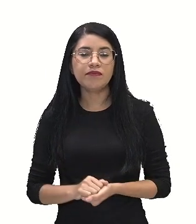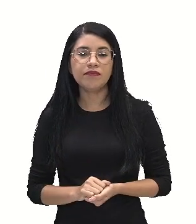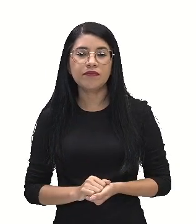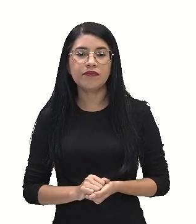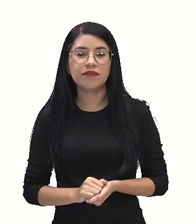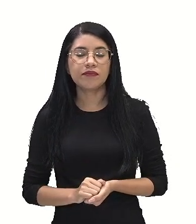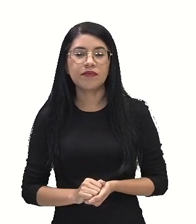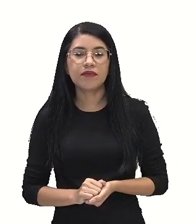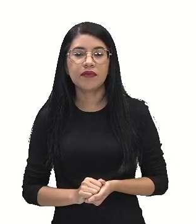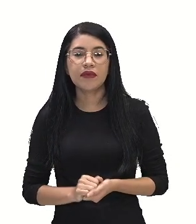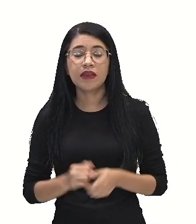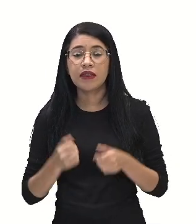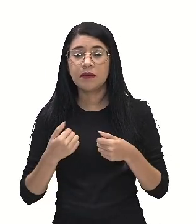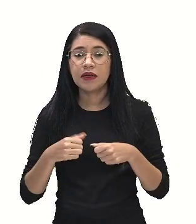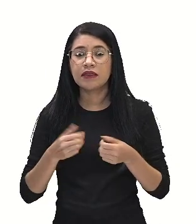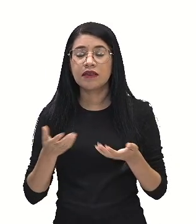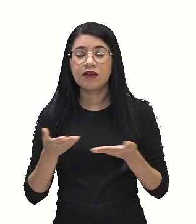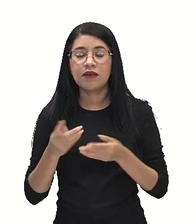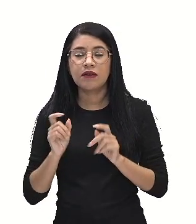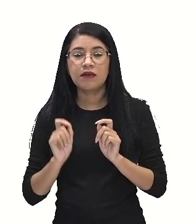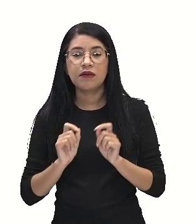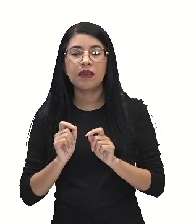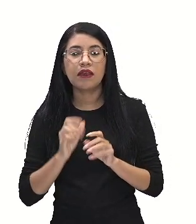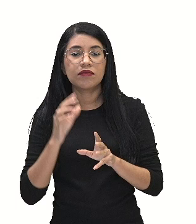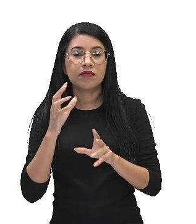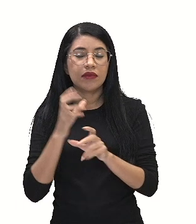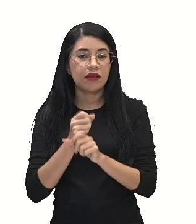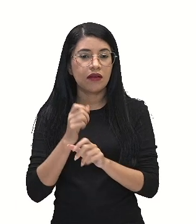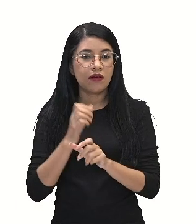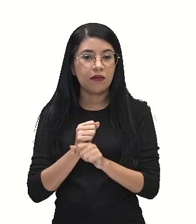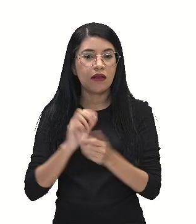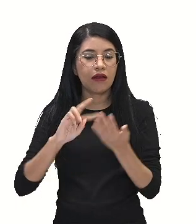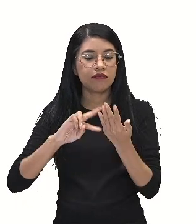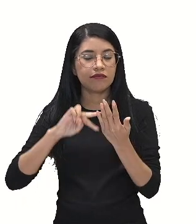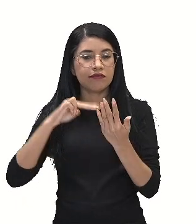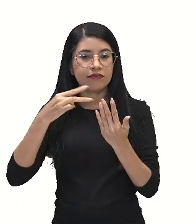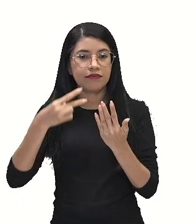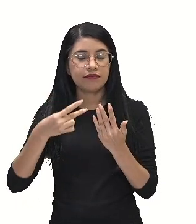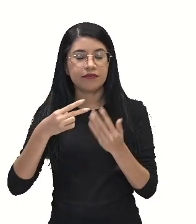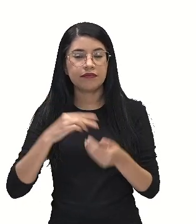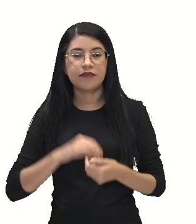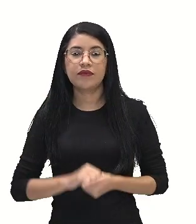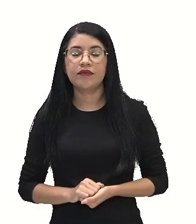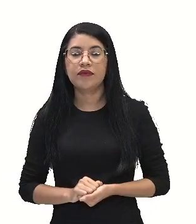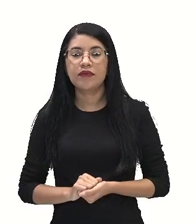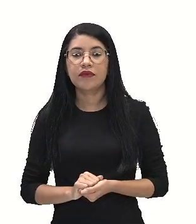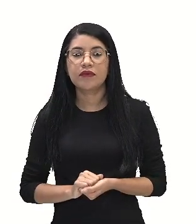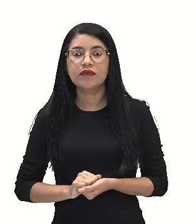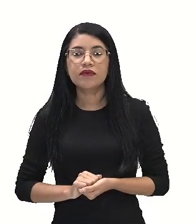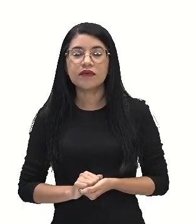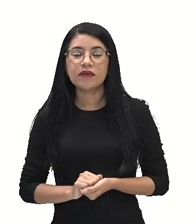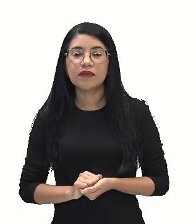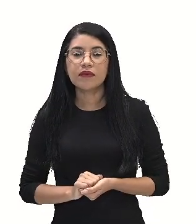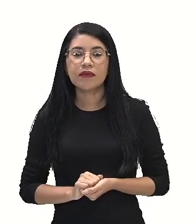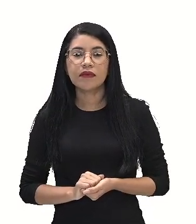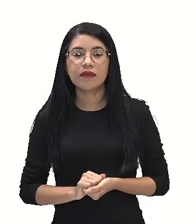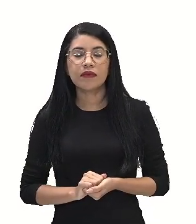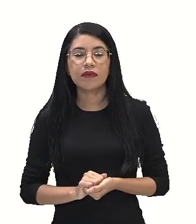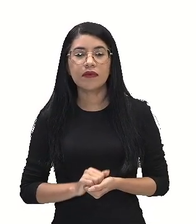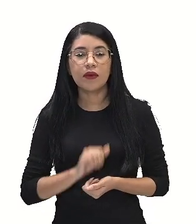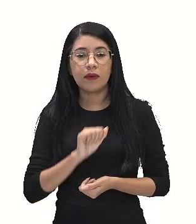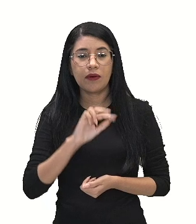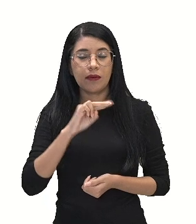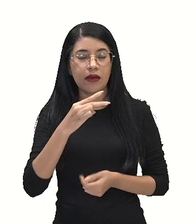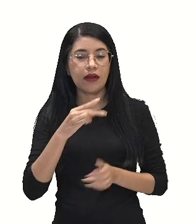Substituído todos os valores, agora vamos resolver as potências aí que nós temos, tá? Então, 10 ao quadrado é